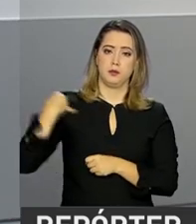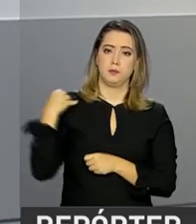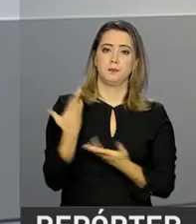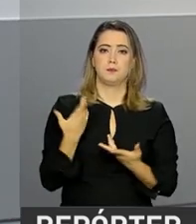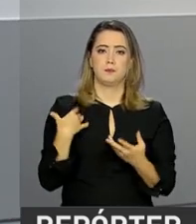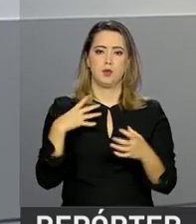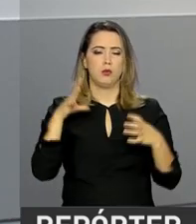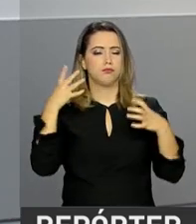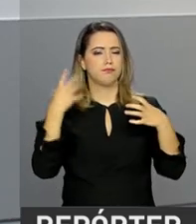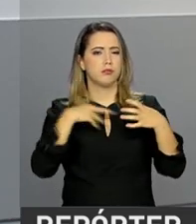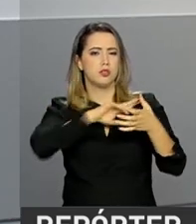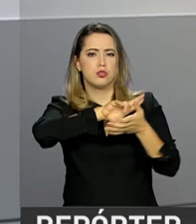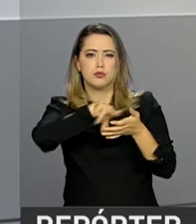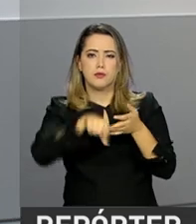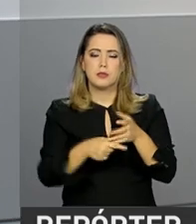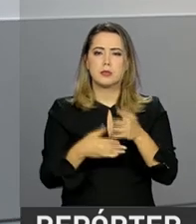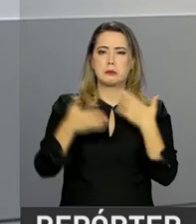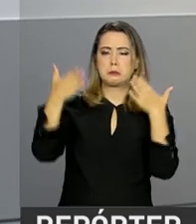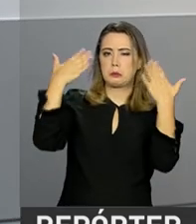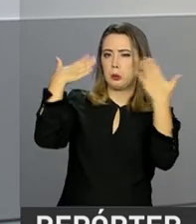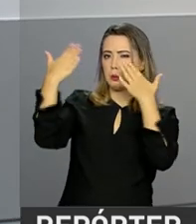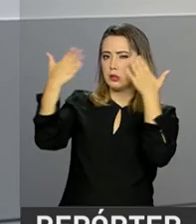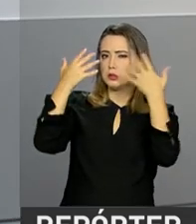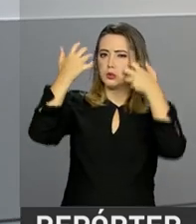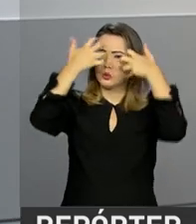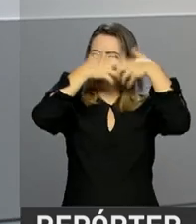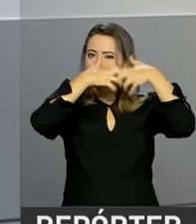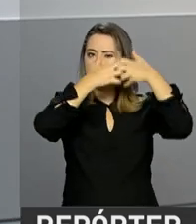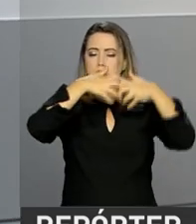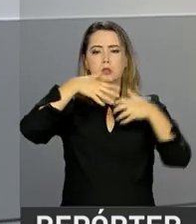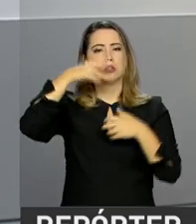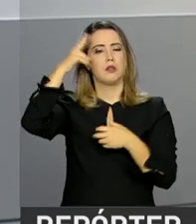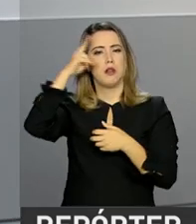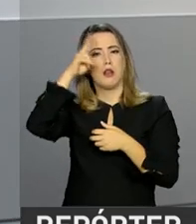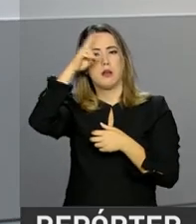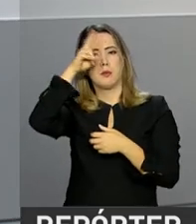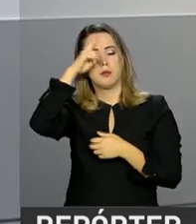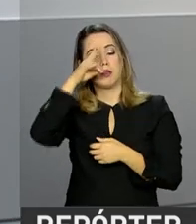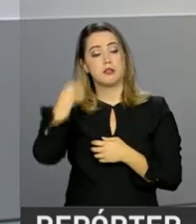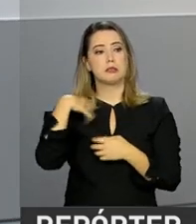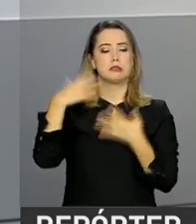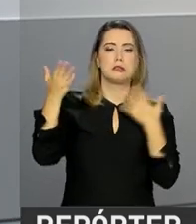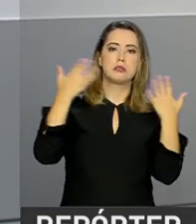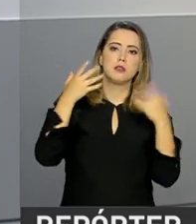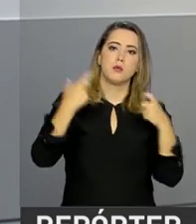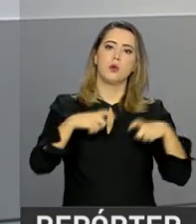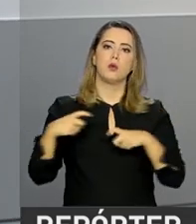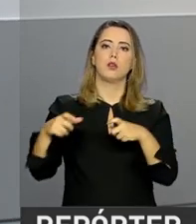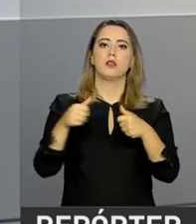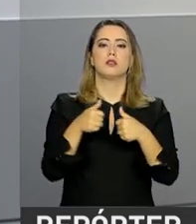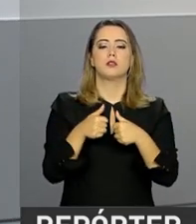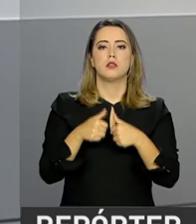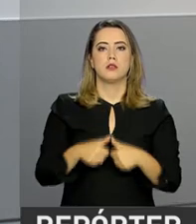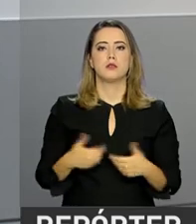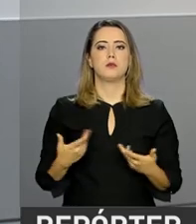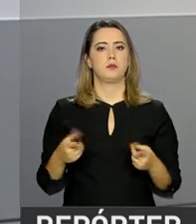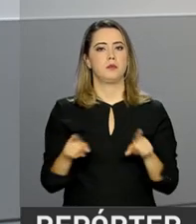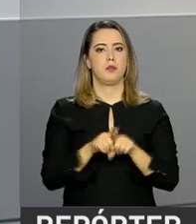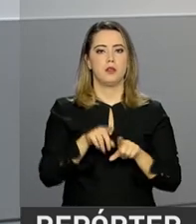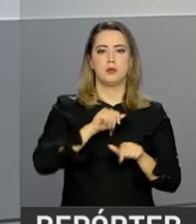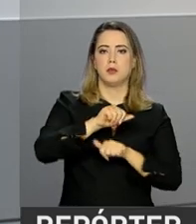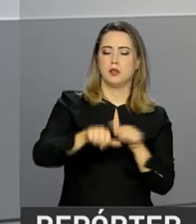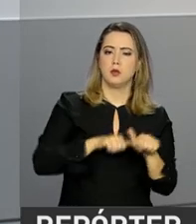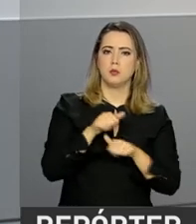ao declínio de habilidades cognitivas, como a memória e a orientação no tempo e no espaço. Há também mudanças